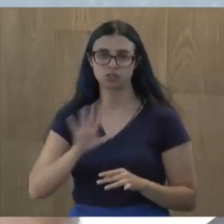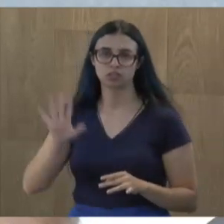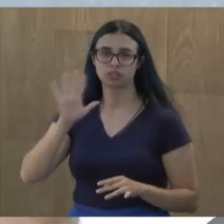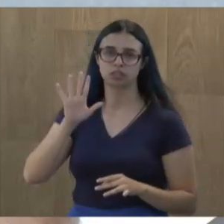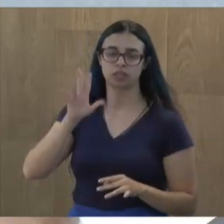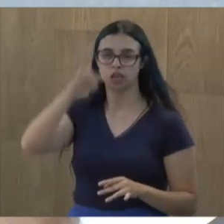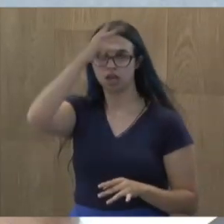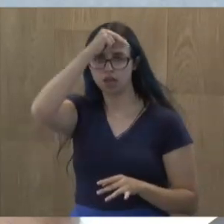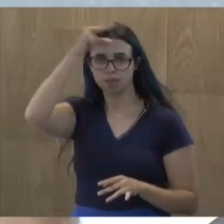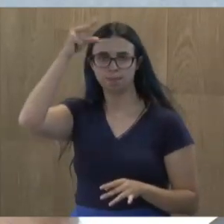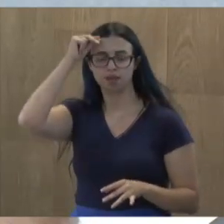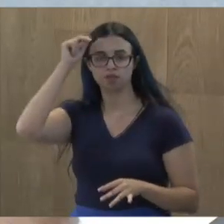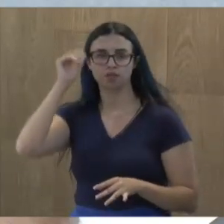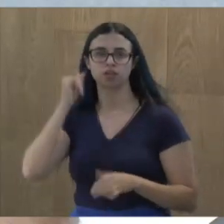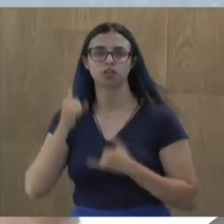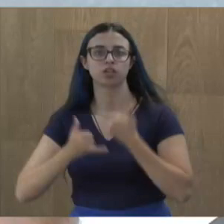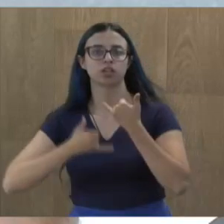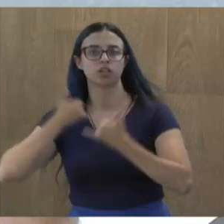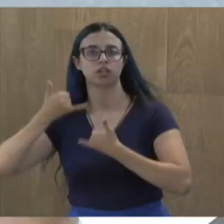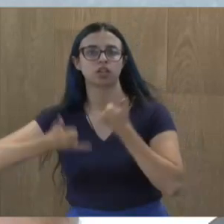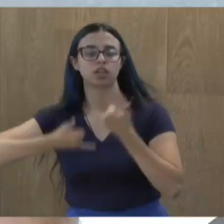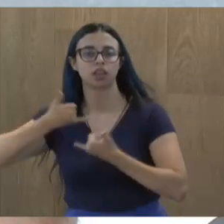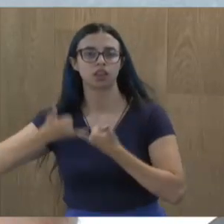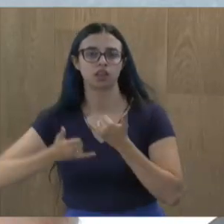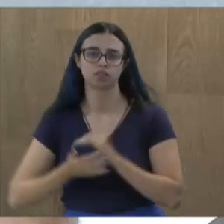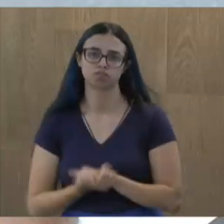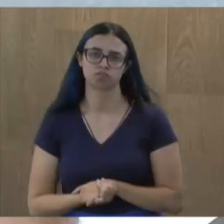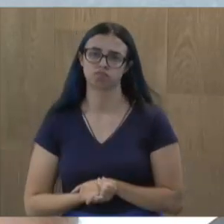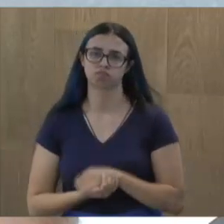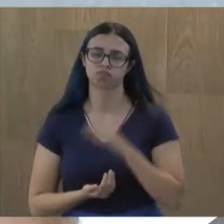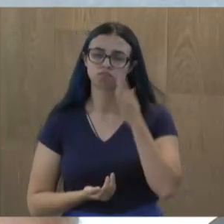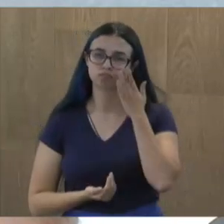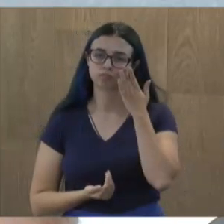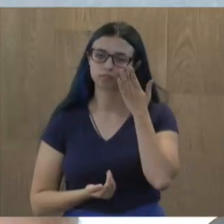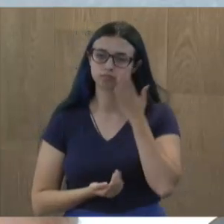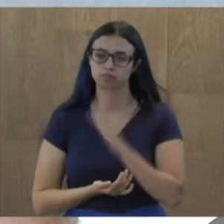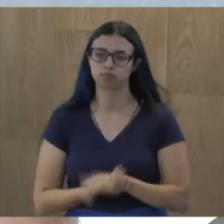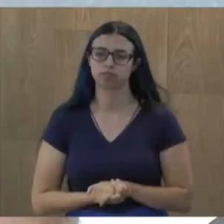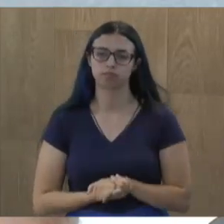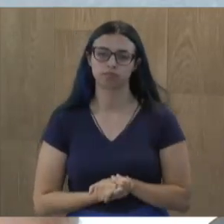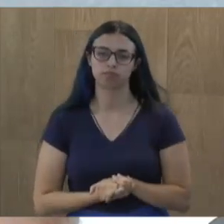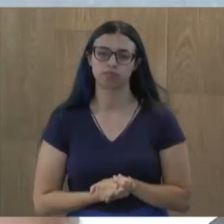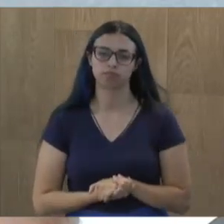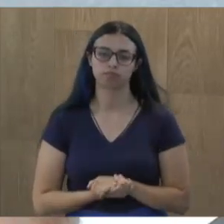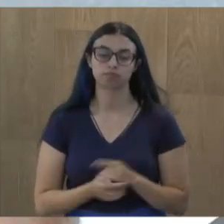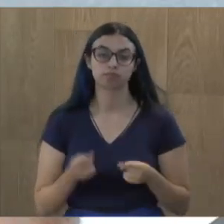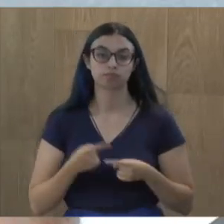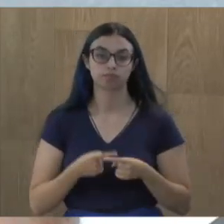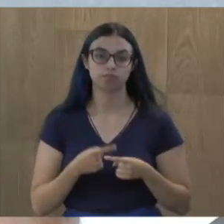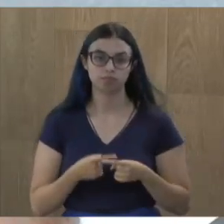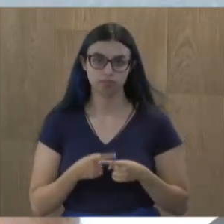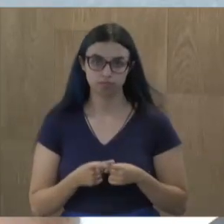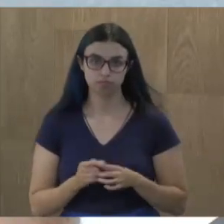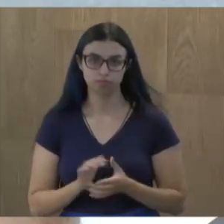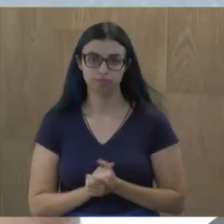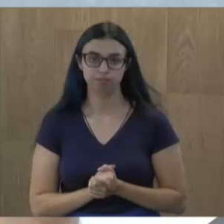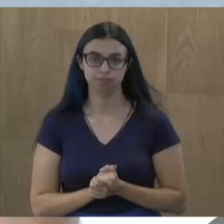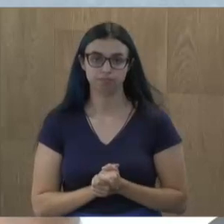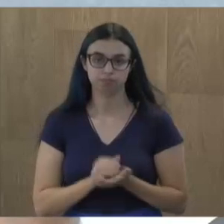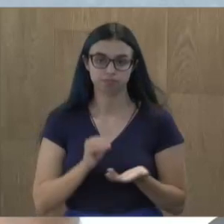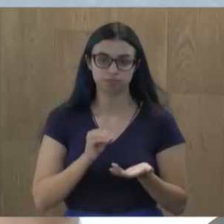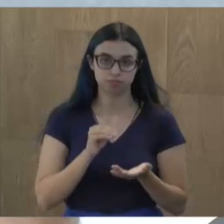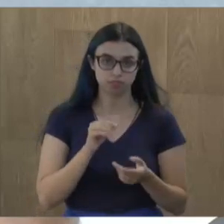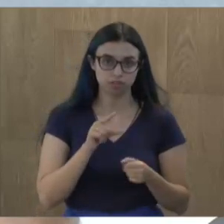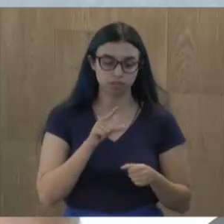os leitos. A prefeitura ela não dá conta de carregar nas costas as obrigações do Estado, não. São pessoas estão ficando 40 dias lá